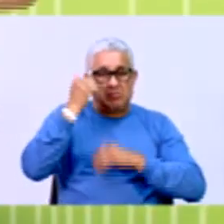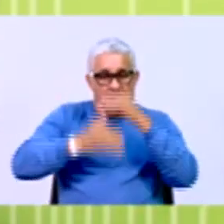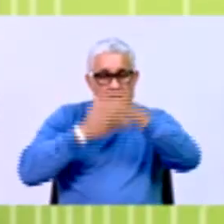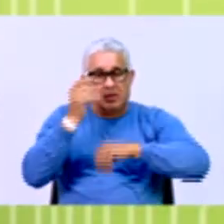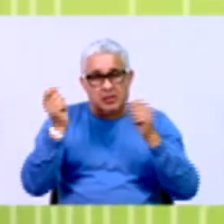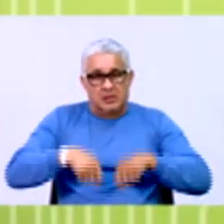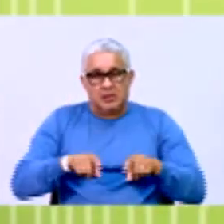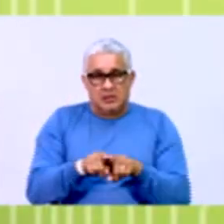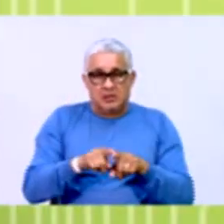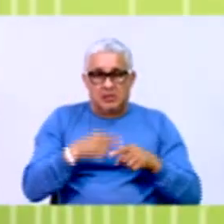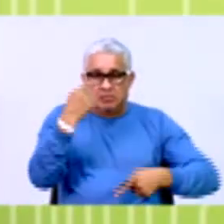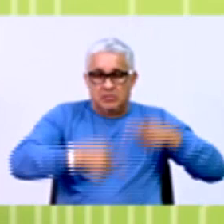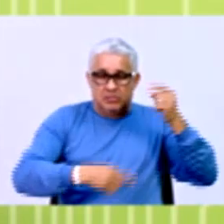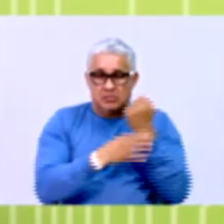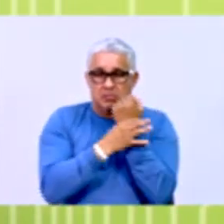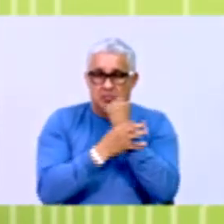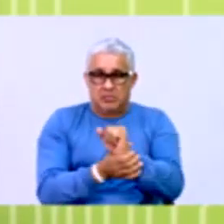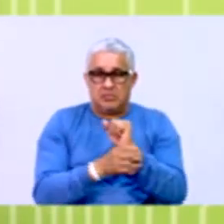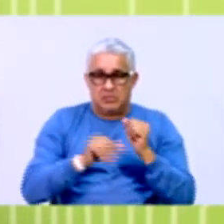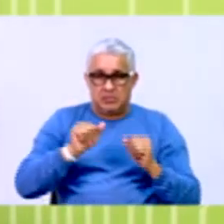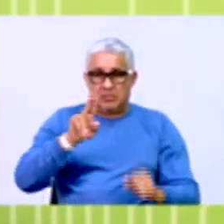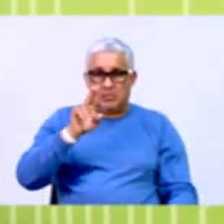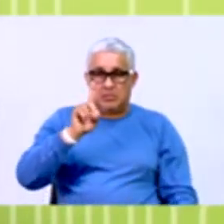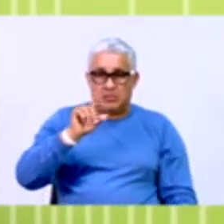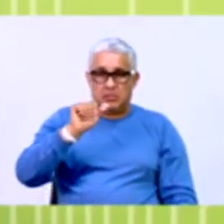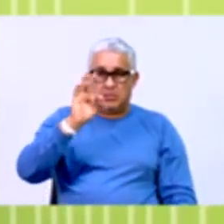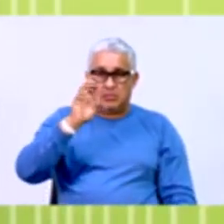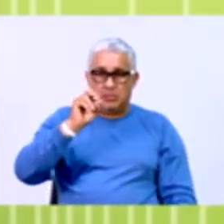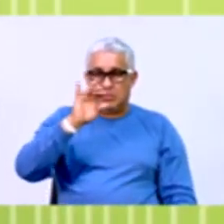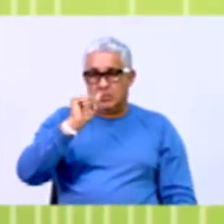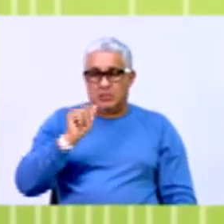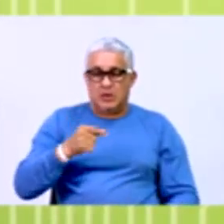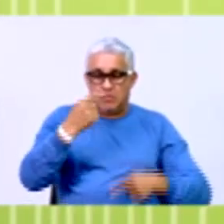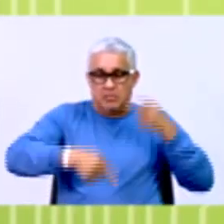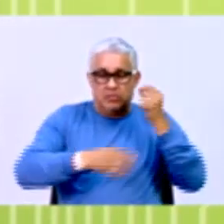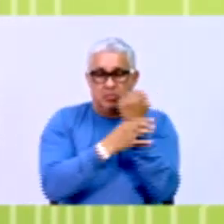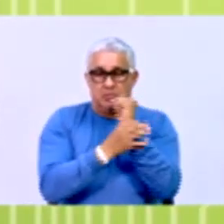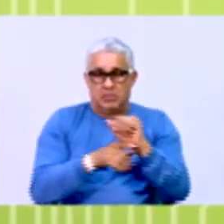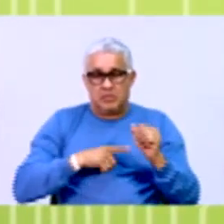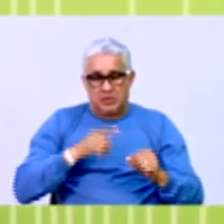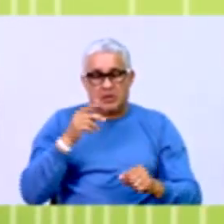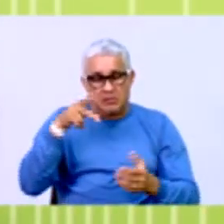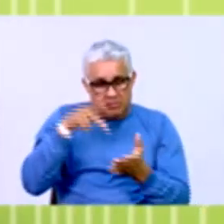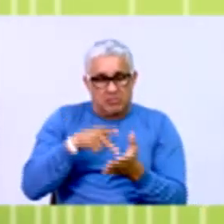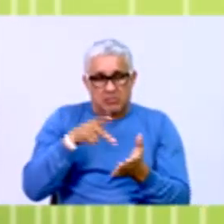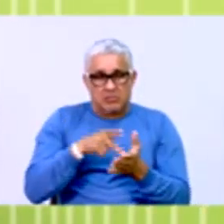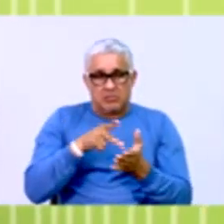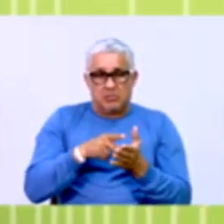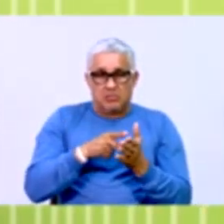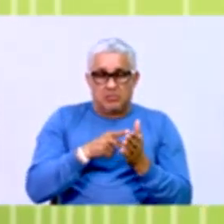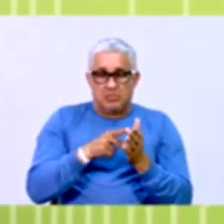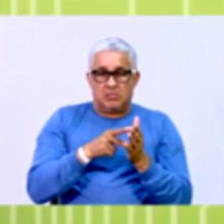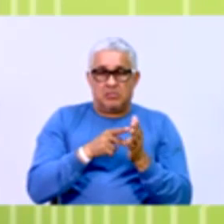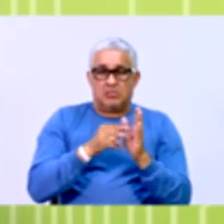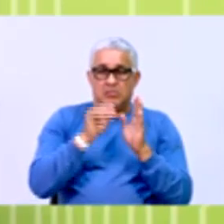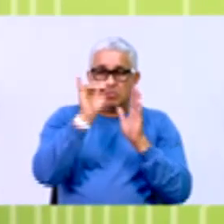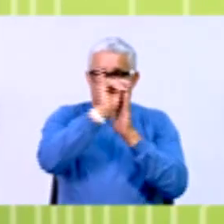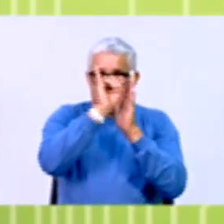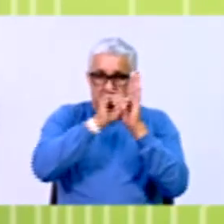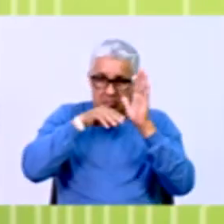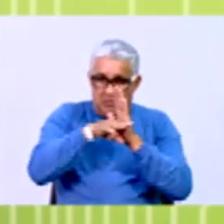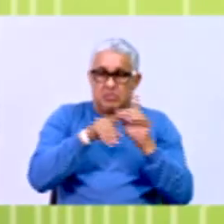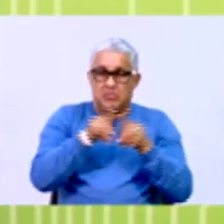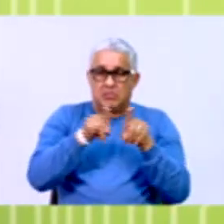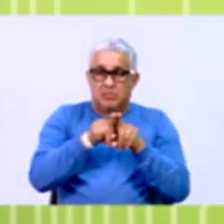Então, no caso da política de segurança, a auditoria vai verificar se a política de segurança está sendo realmente implementada, implantada e